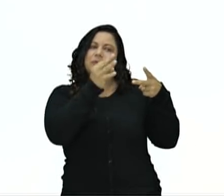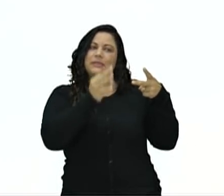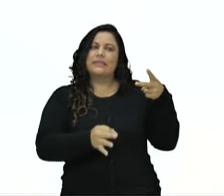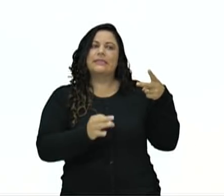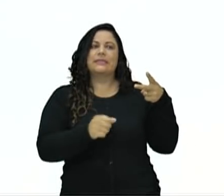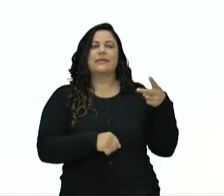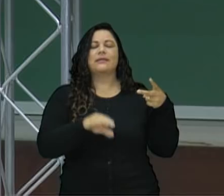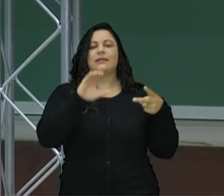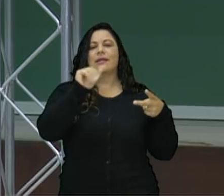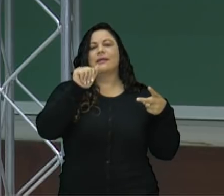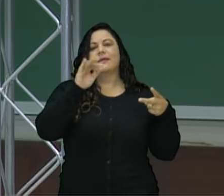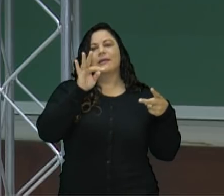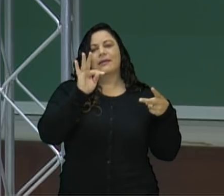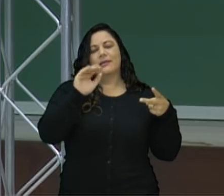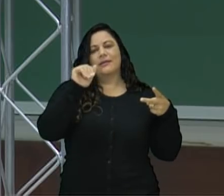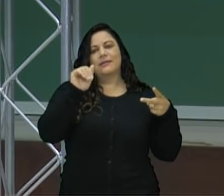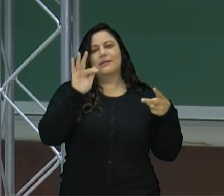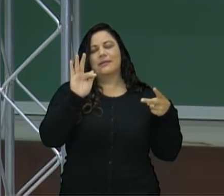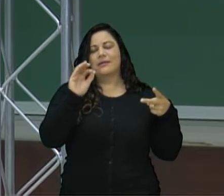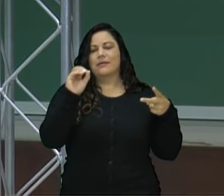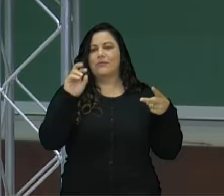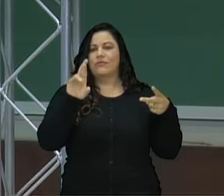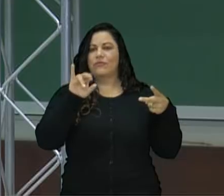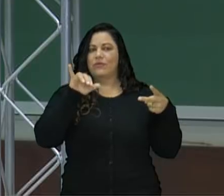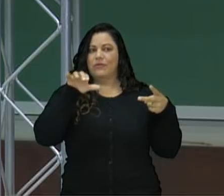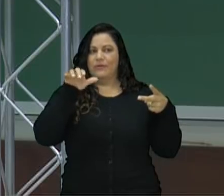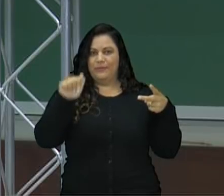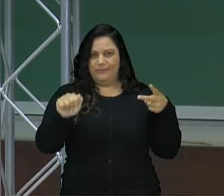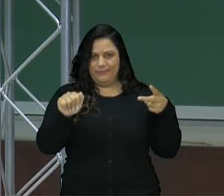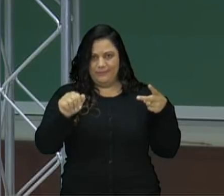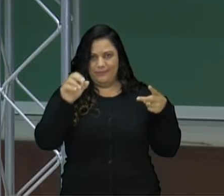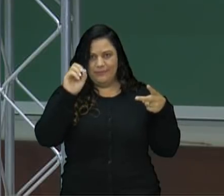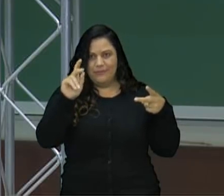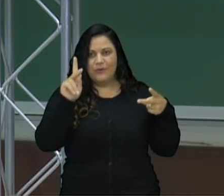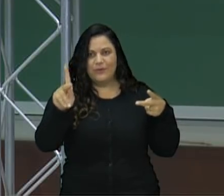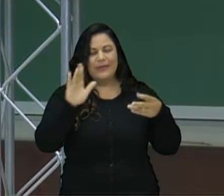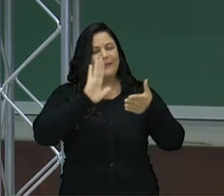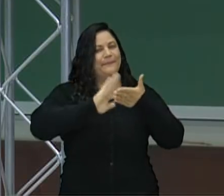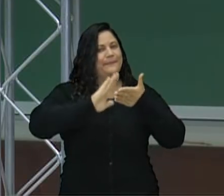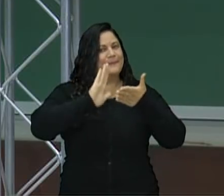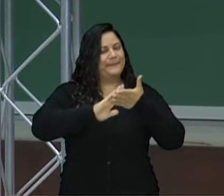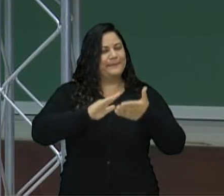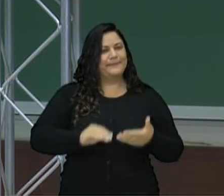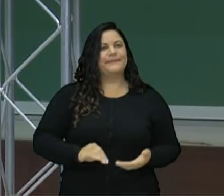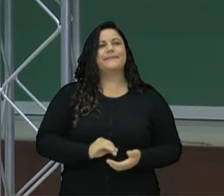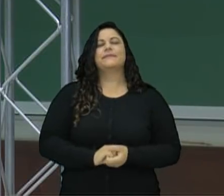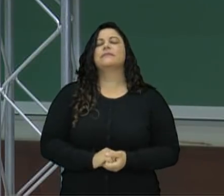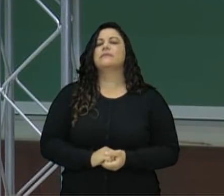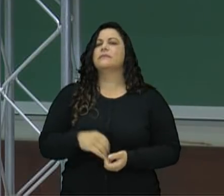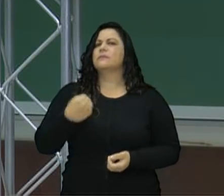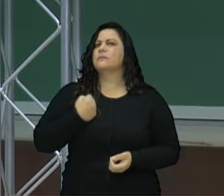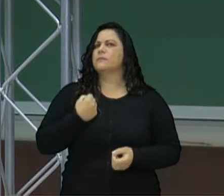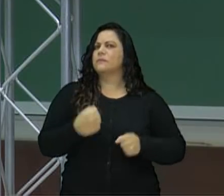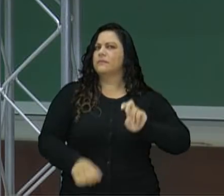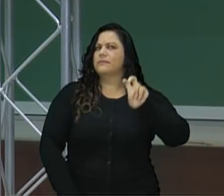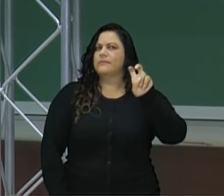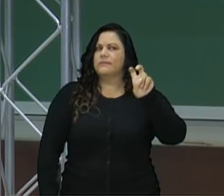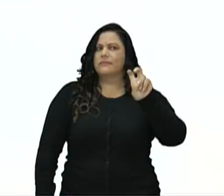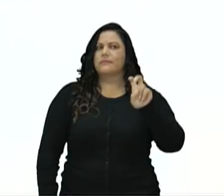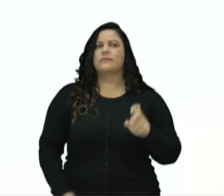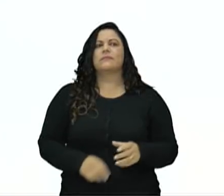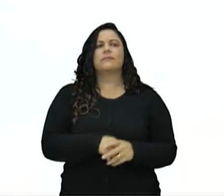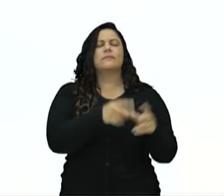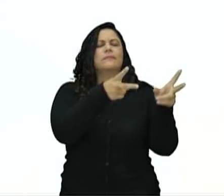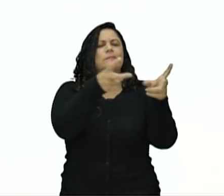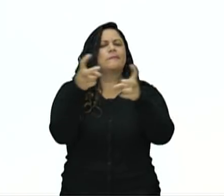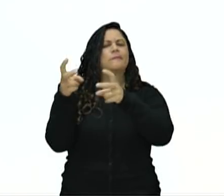portanto, a função referencial endofórica é catafórica, ok? Parabéns. Exercício 5 agora. Analise a frase